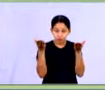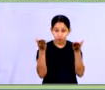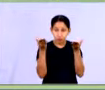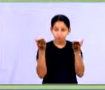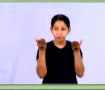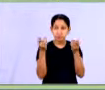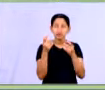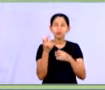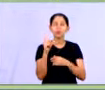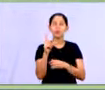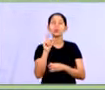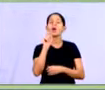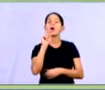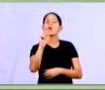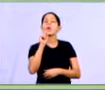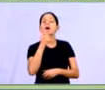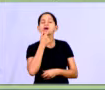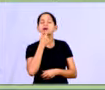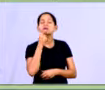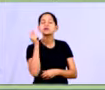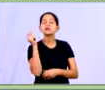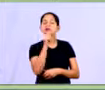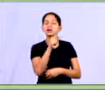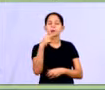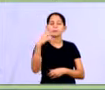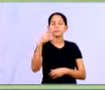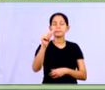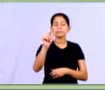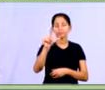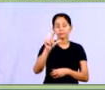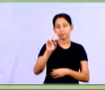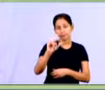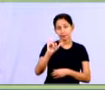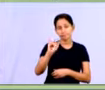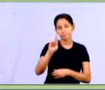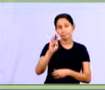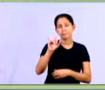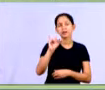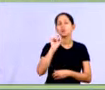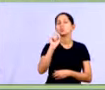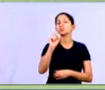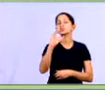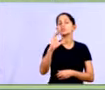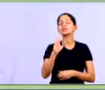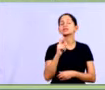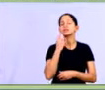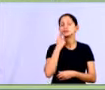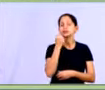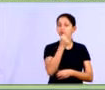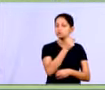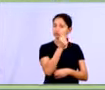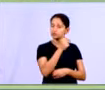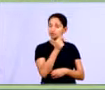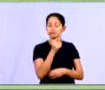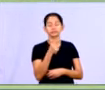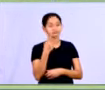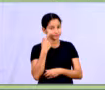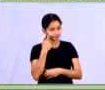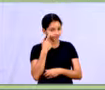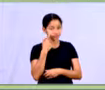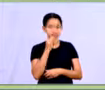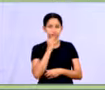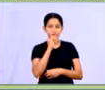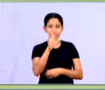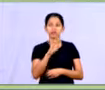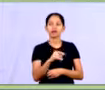o payback. A gente faz assim, Denise, você fica com o valor presente líquido e eu fico com o payback. Valor futuro